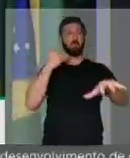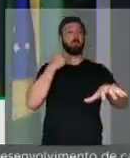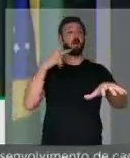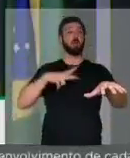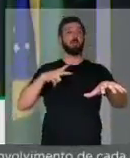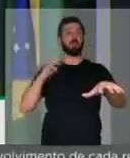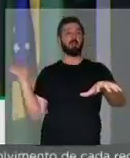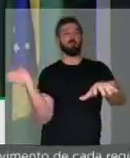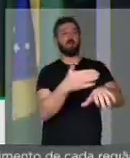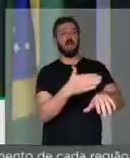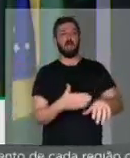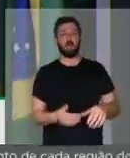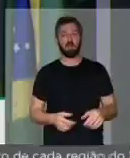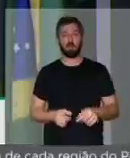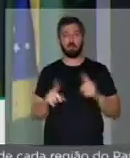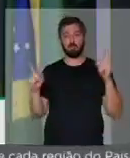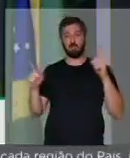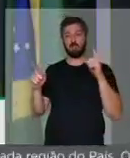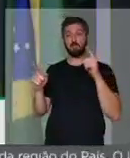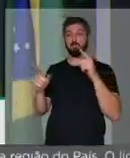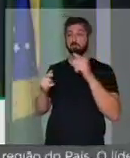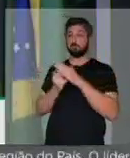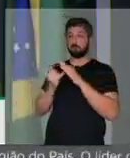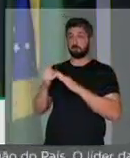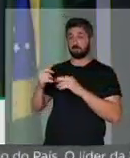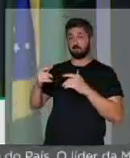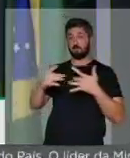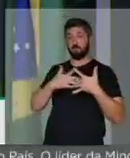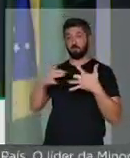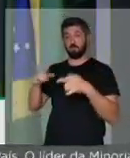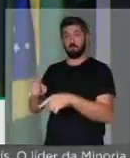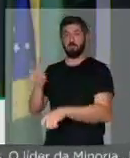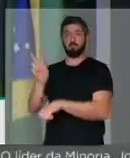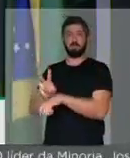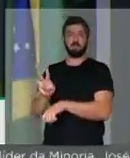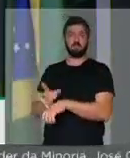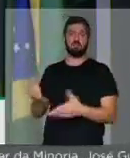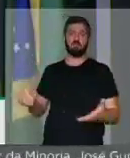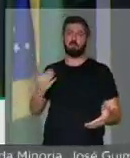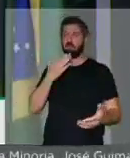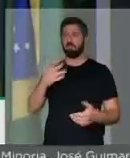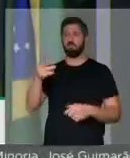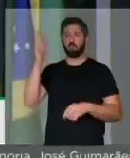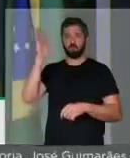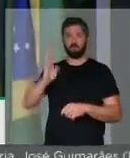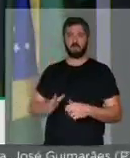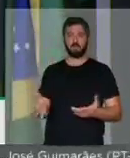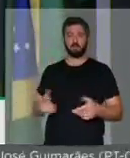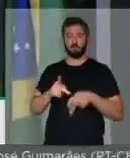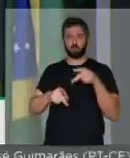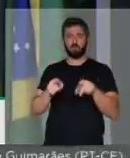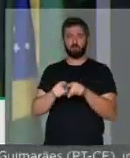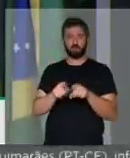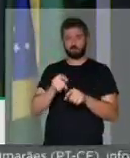para a previdência privada, mas que nesse caso, nas entidades beneficentes, que elas sejam preservadas para o bem do nosso país e do nosso povo. Muito obrigado, senhor presidente.